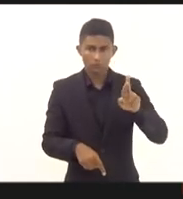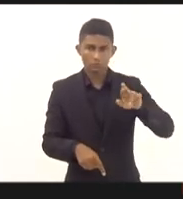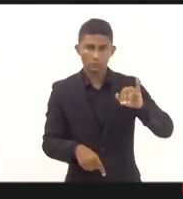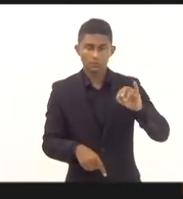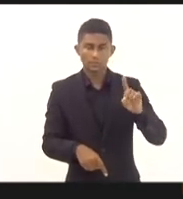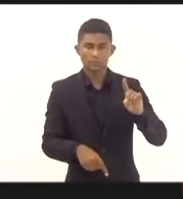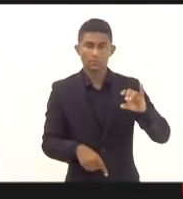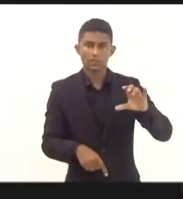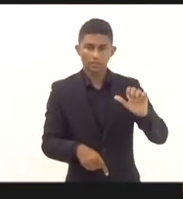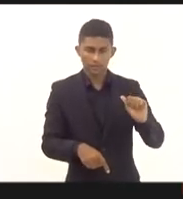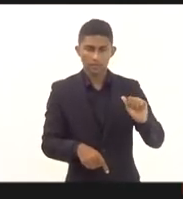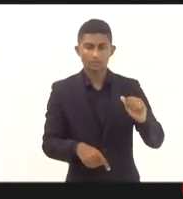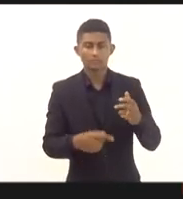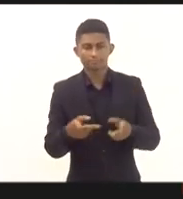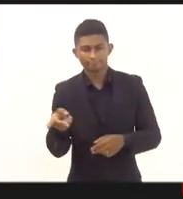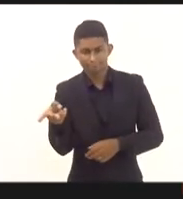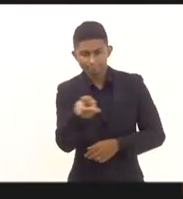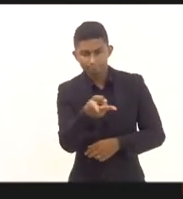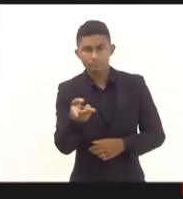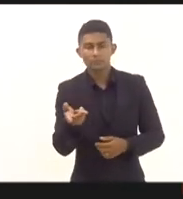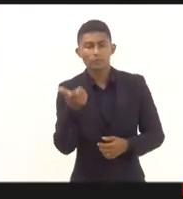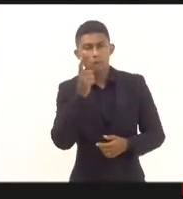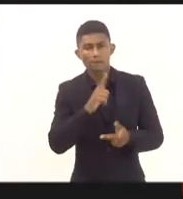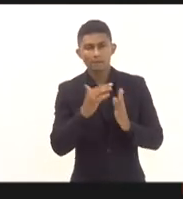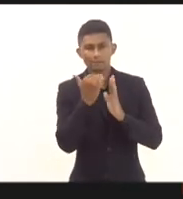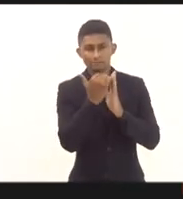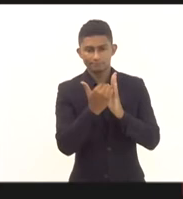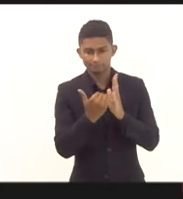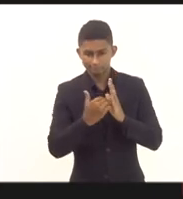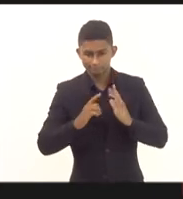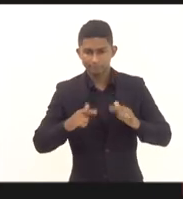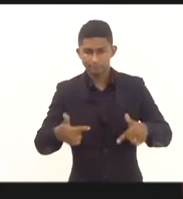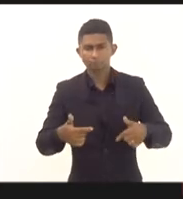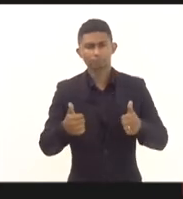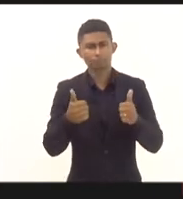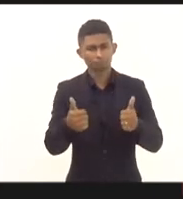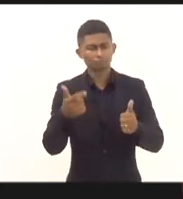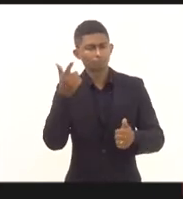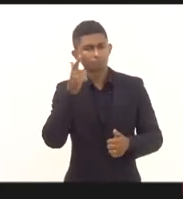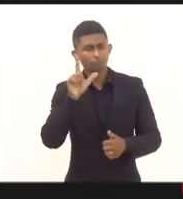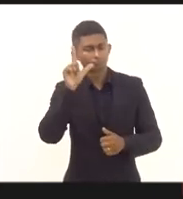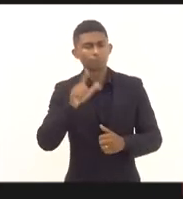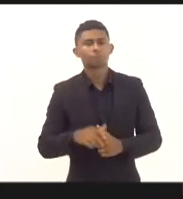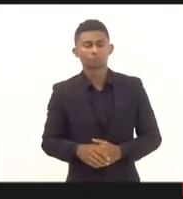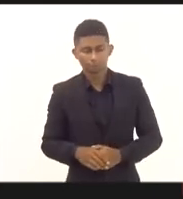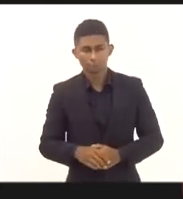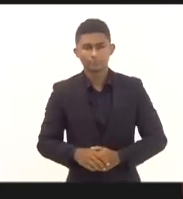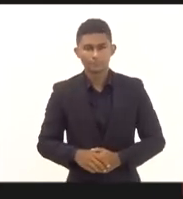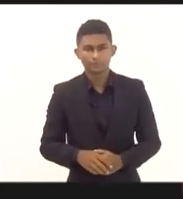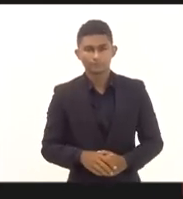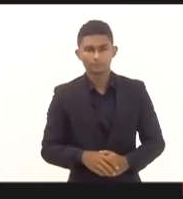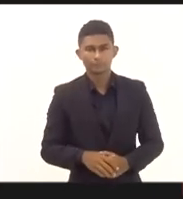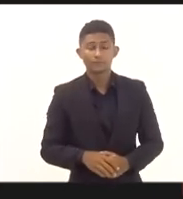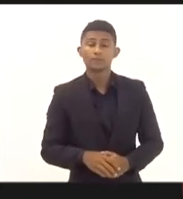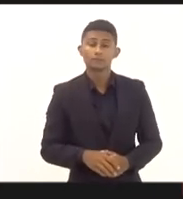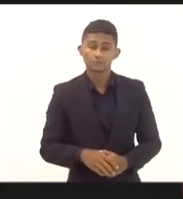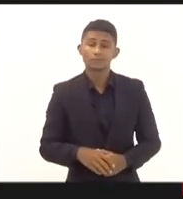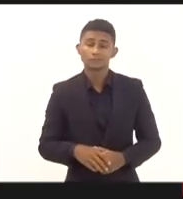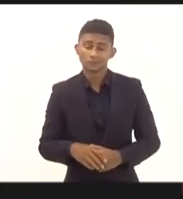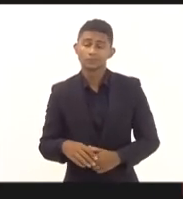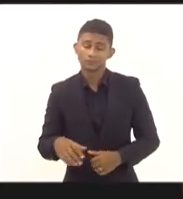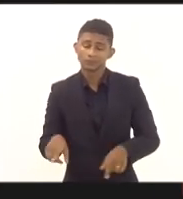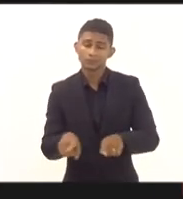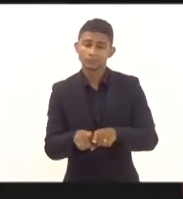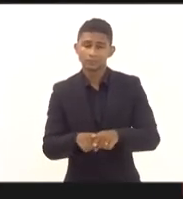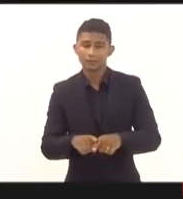sucesso Mas eu sou esse problema Claro G1 a Deslizes durante